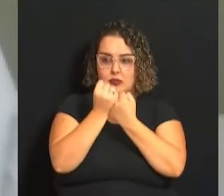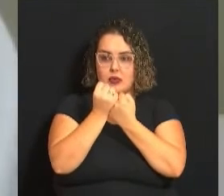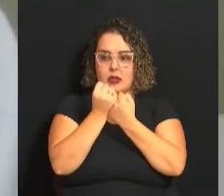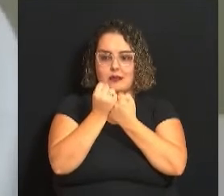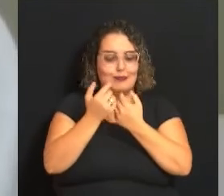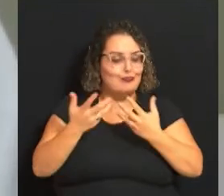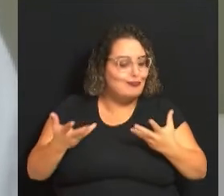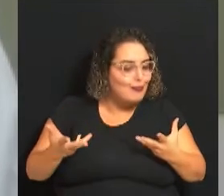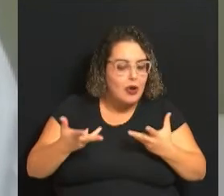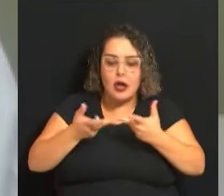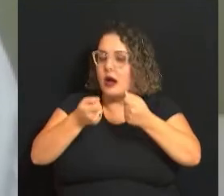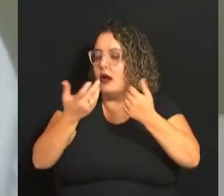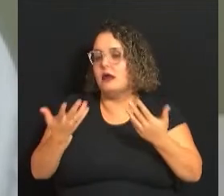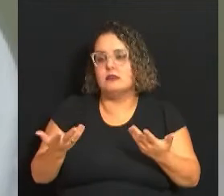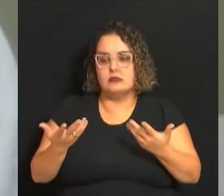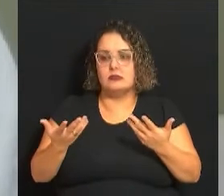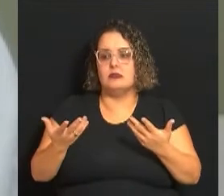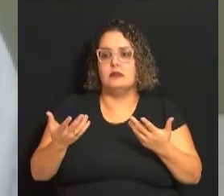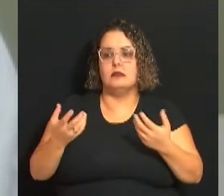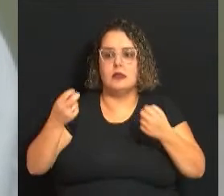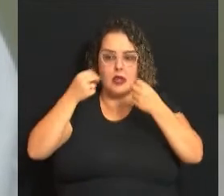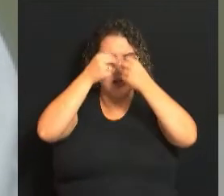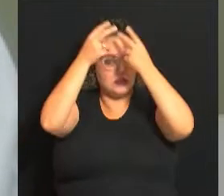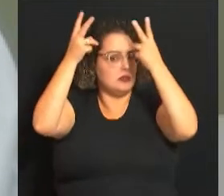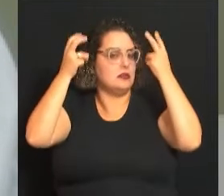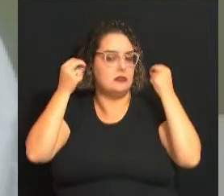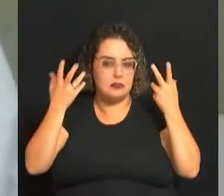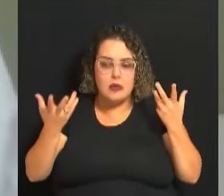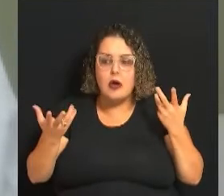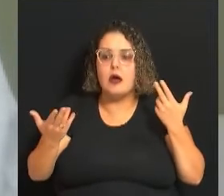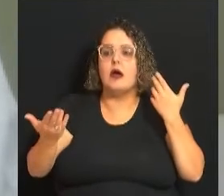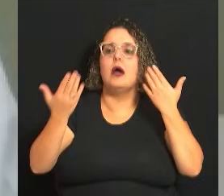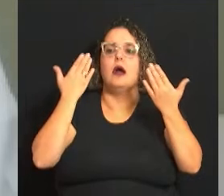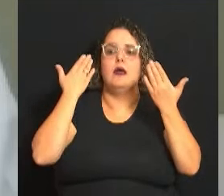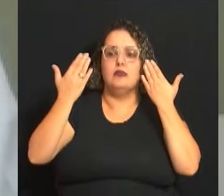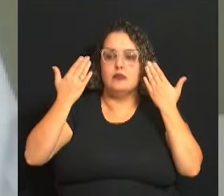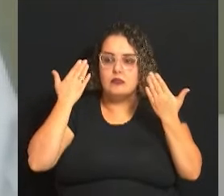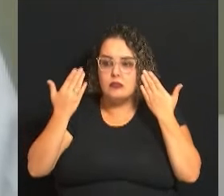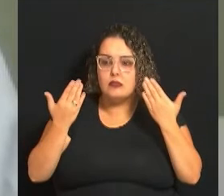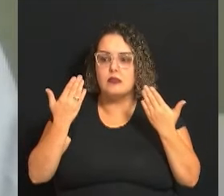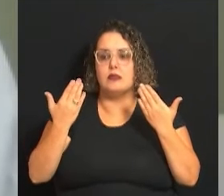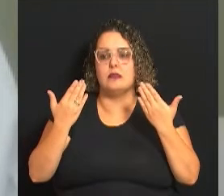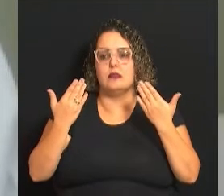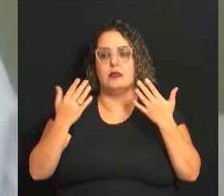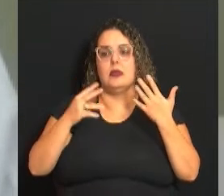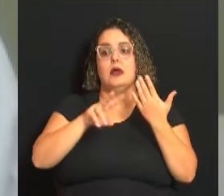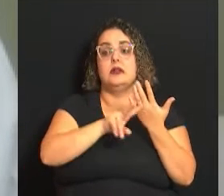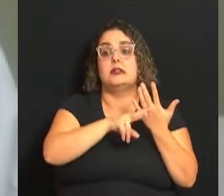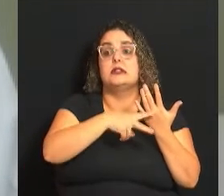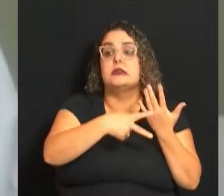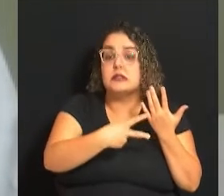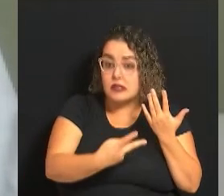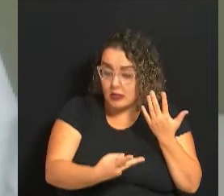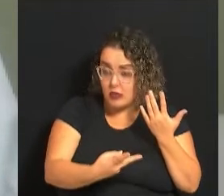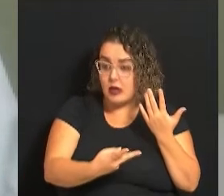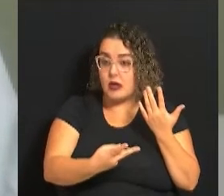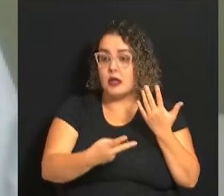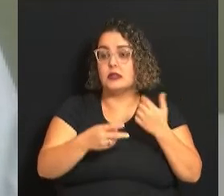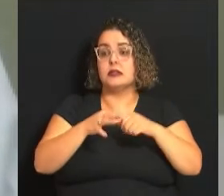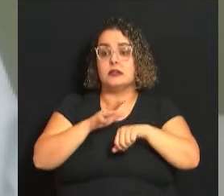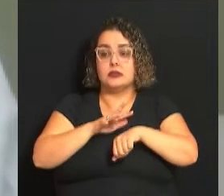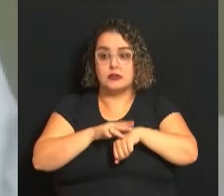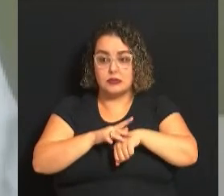espetacular, como as enfermeiras, as psicólogas, por causa das sequelas da doença,